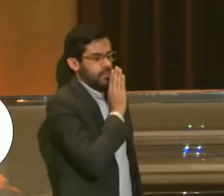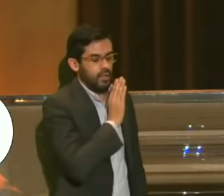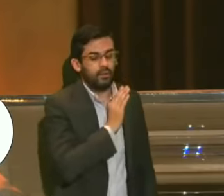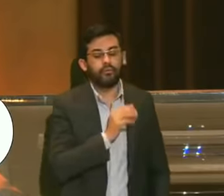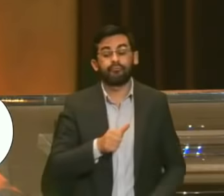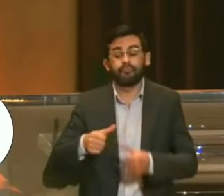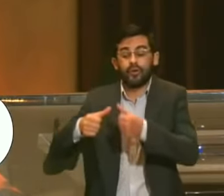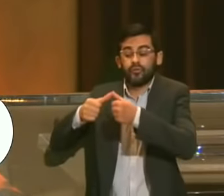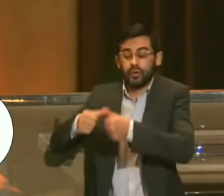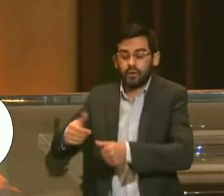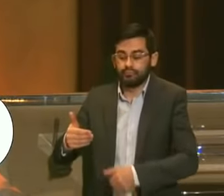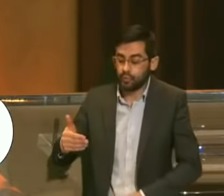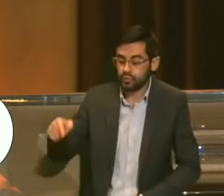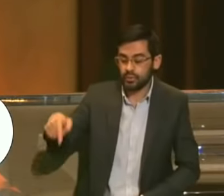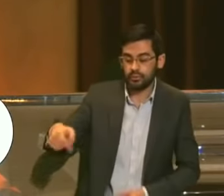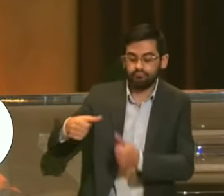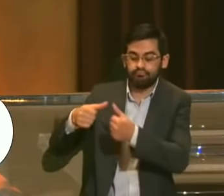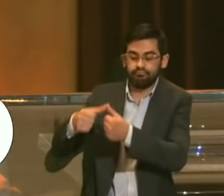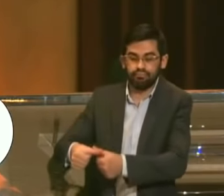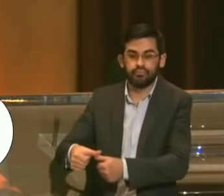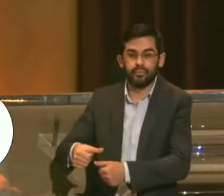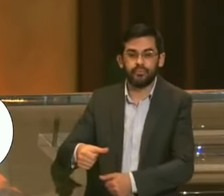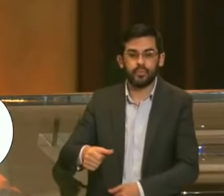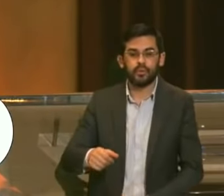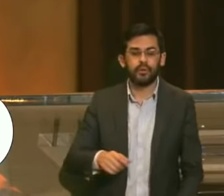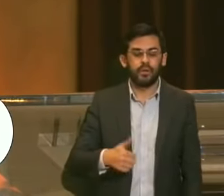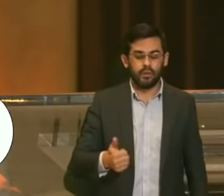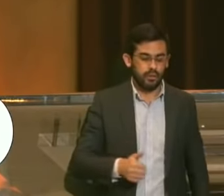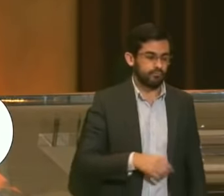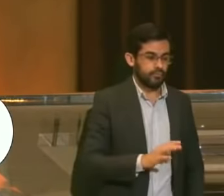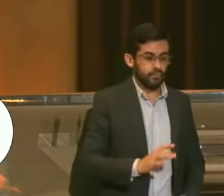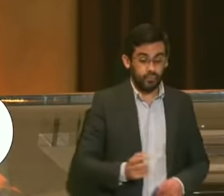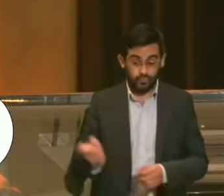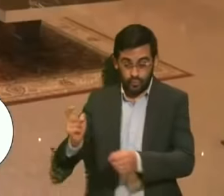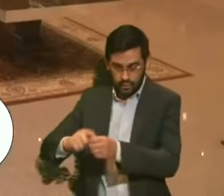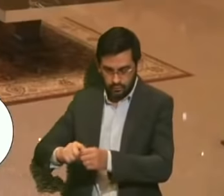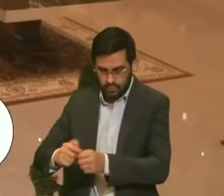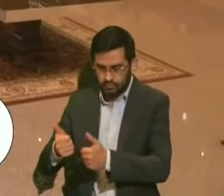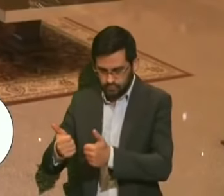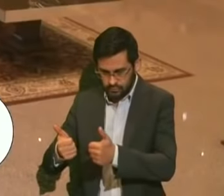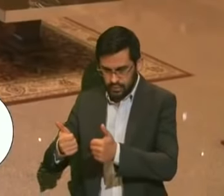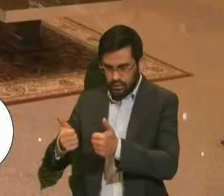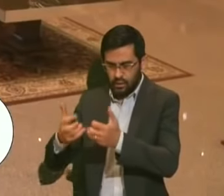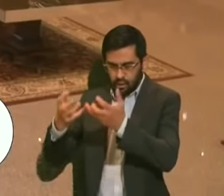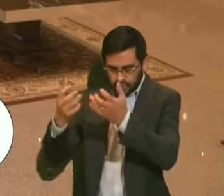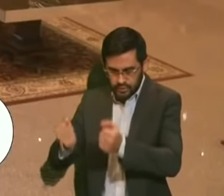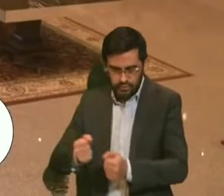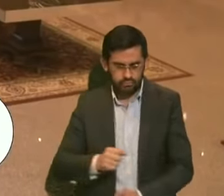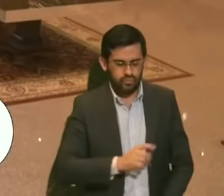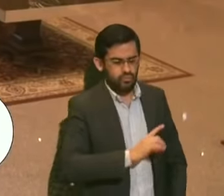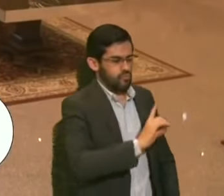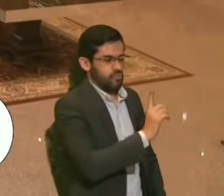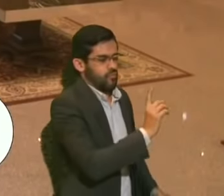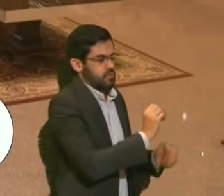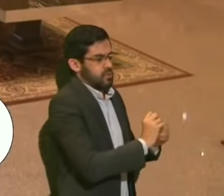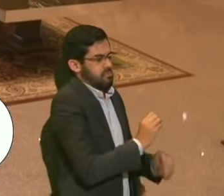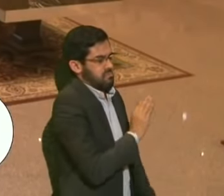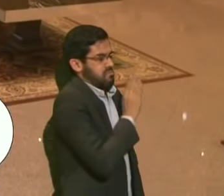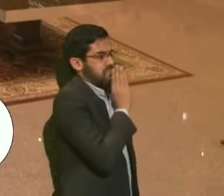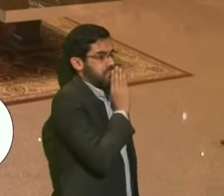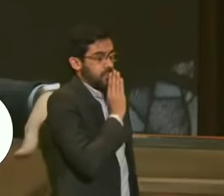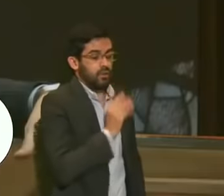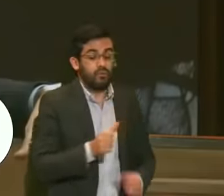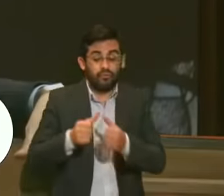fica de castigo de novo. Voltava lá, está pronta, não vou fazer. Então fica de castigo de